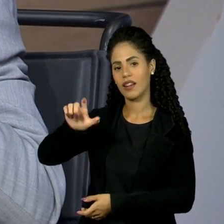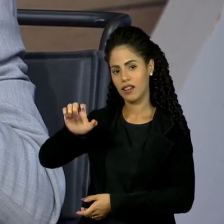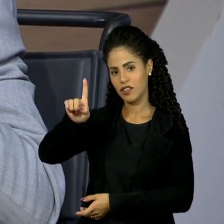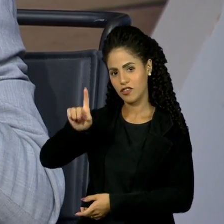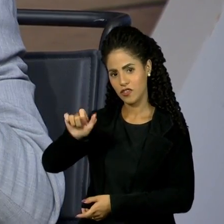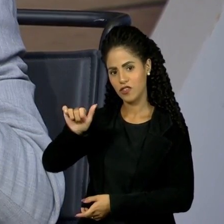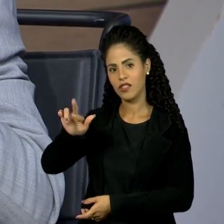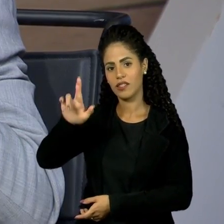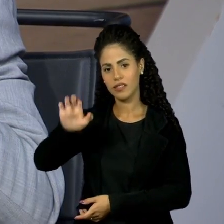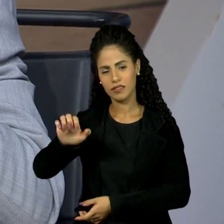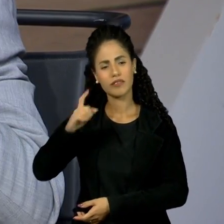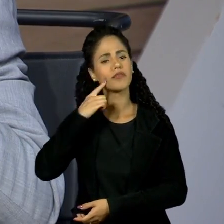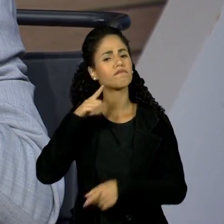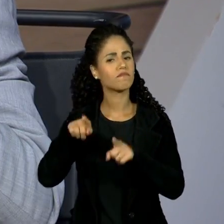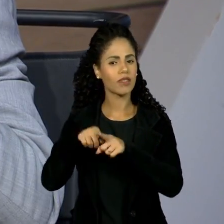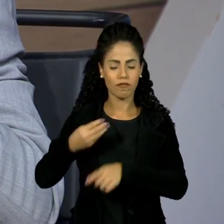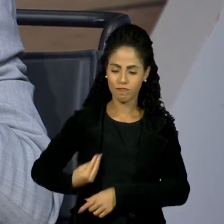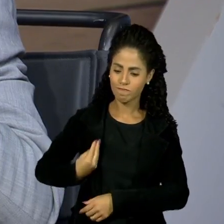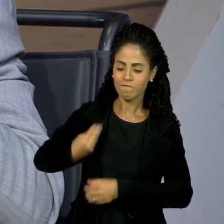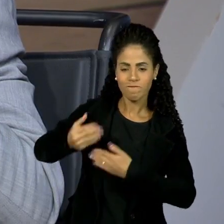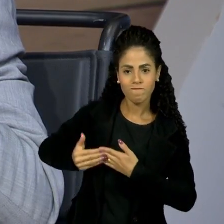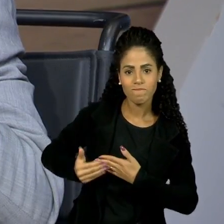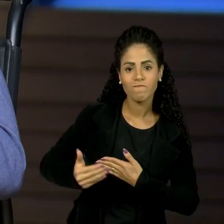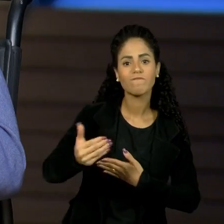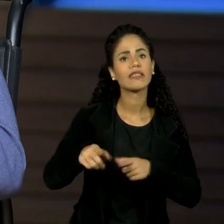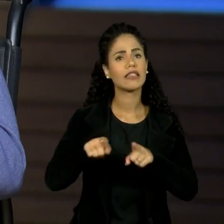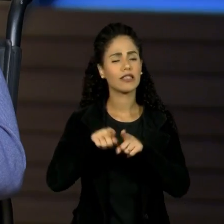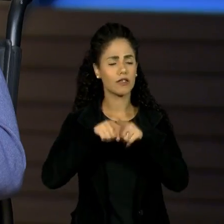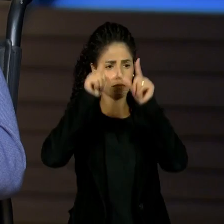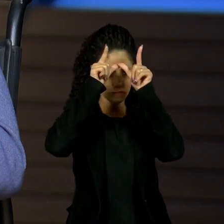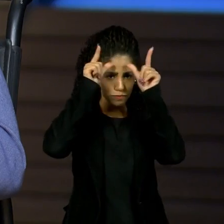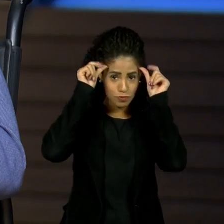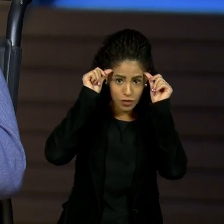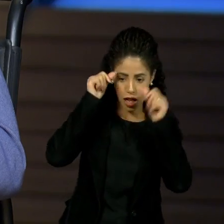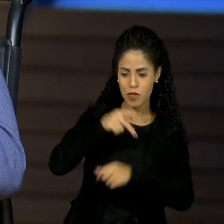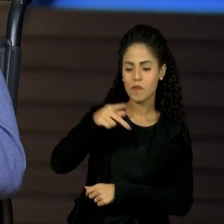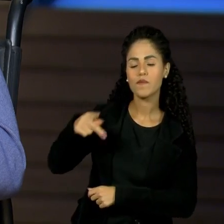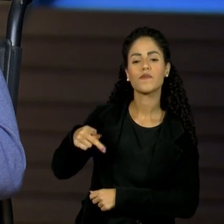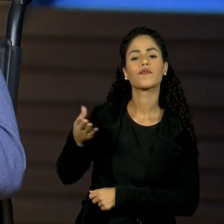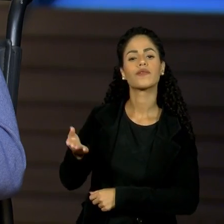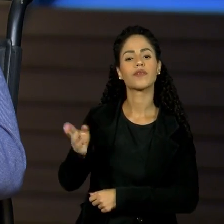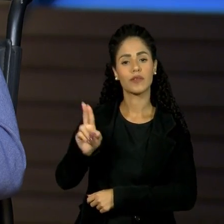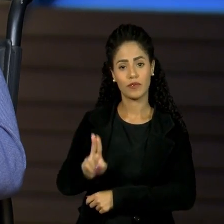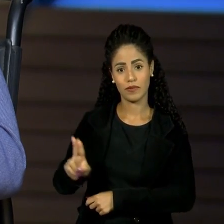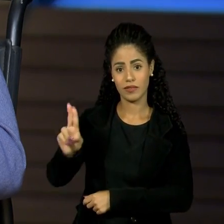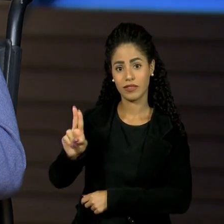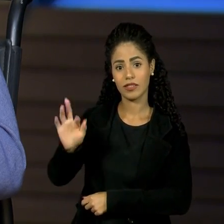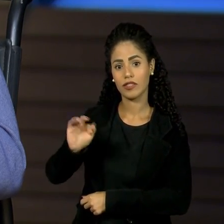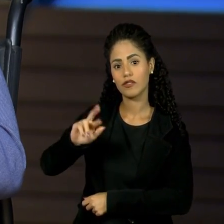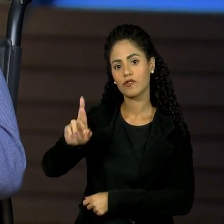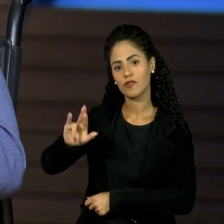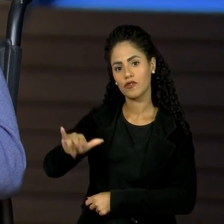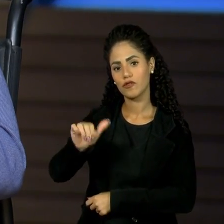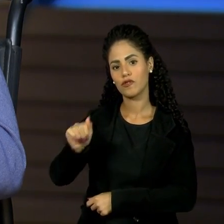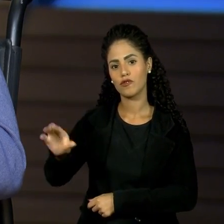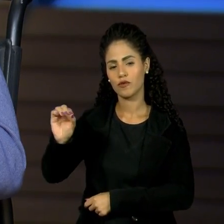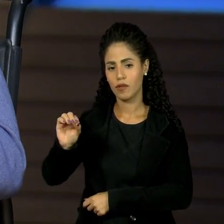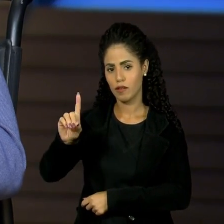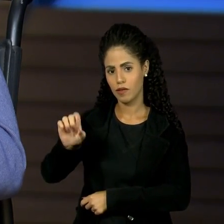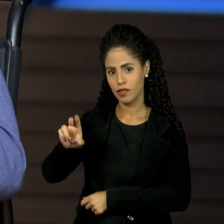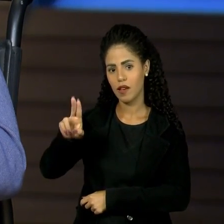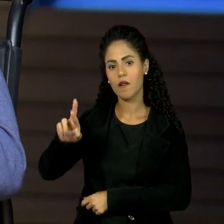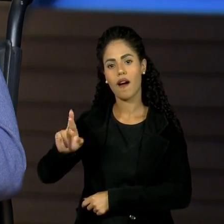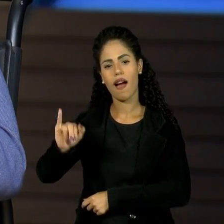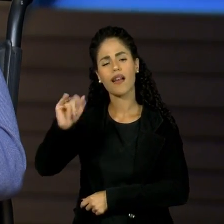Centro Internacional da Longevidade, e o enfermeiro, professor da Universidade Federal de São João del Rei, líder da